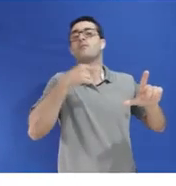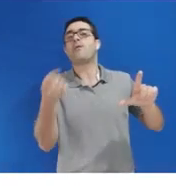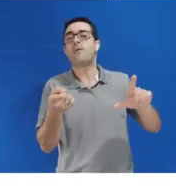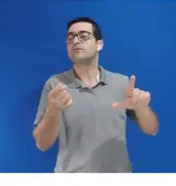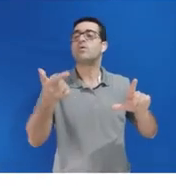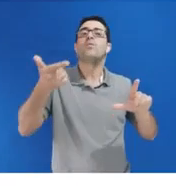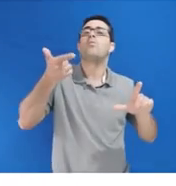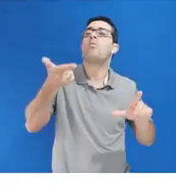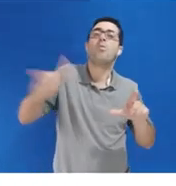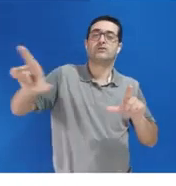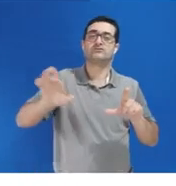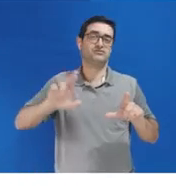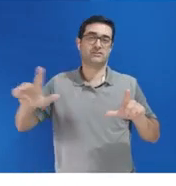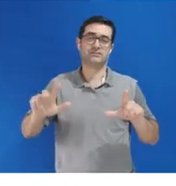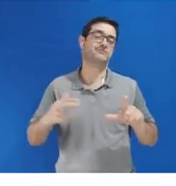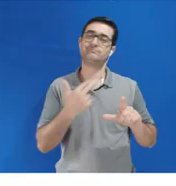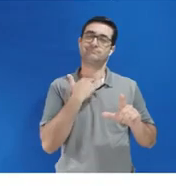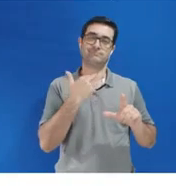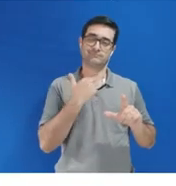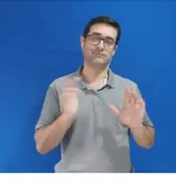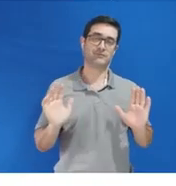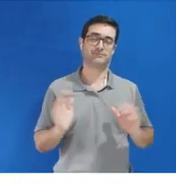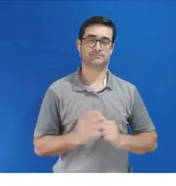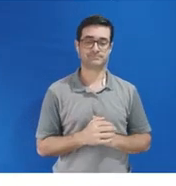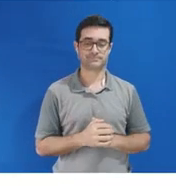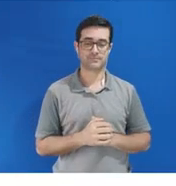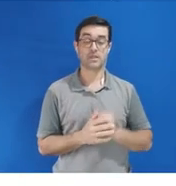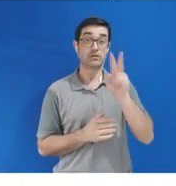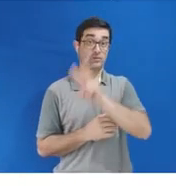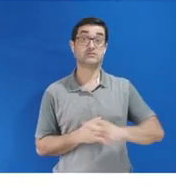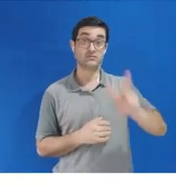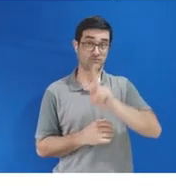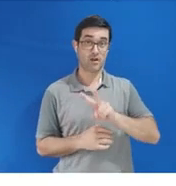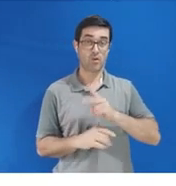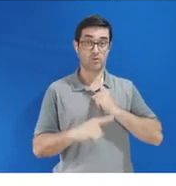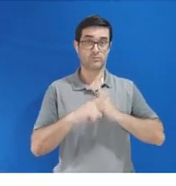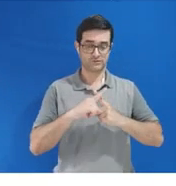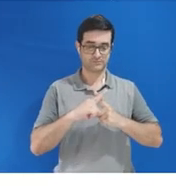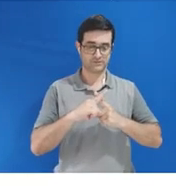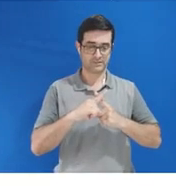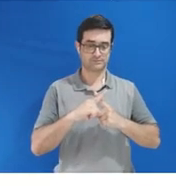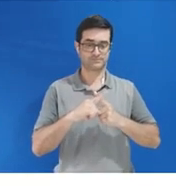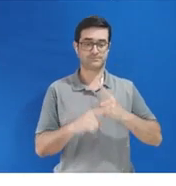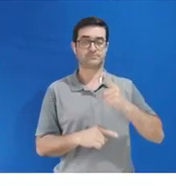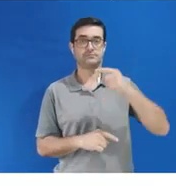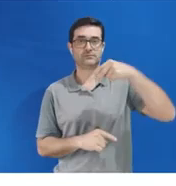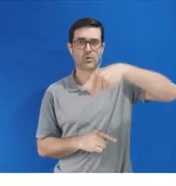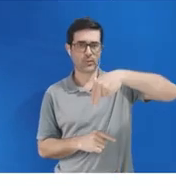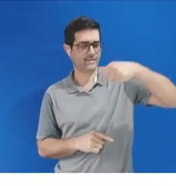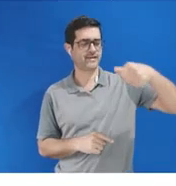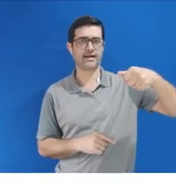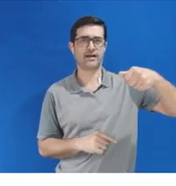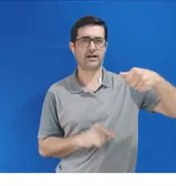um óxido, de repente serão diferentes. Este valor multiplicado por Na, o que é